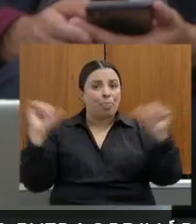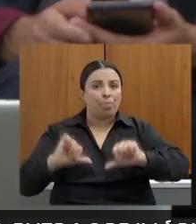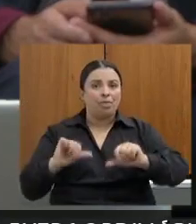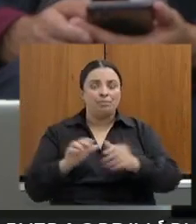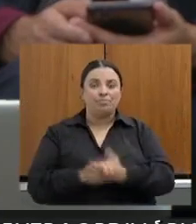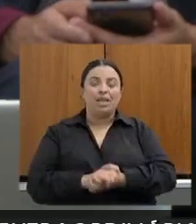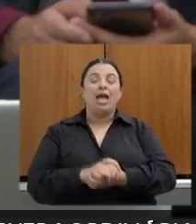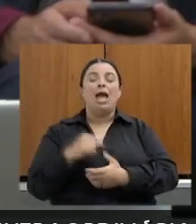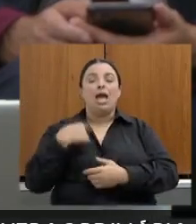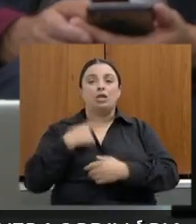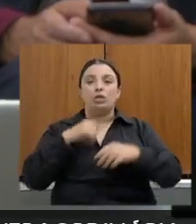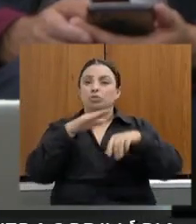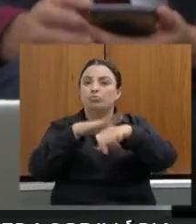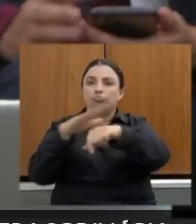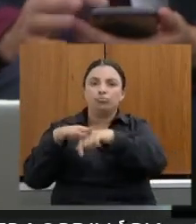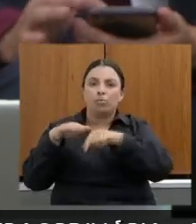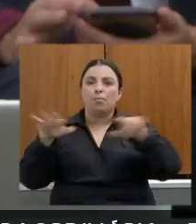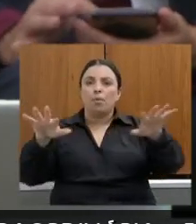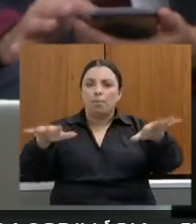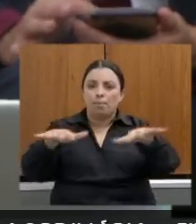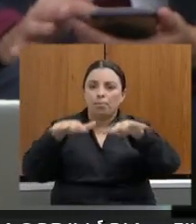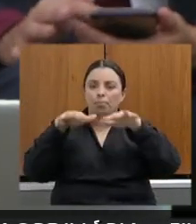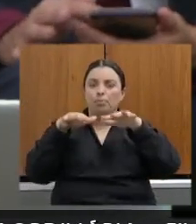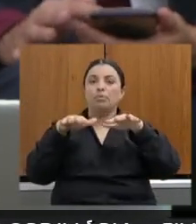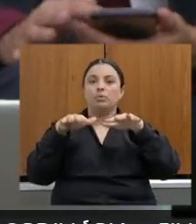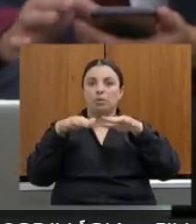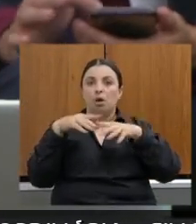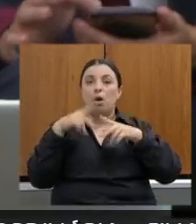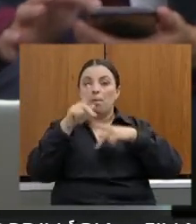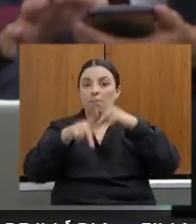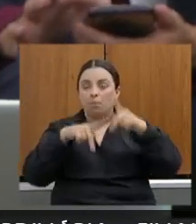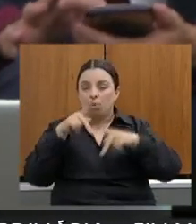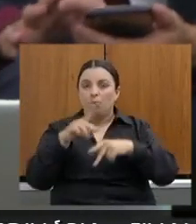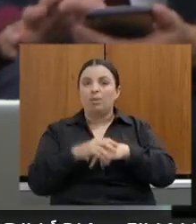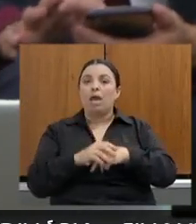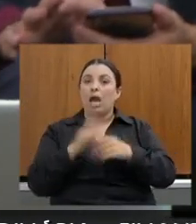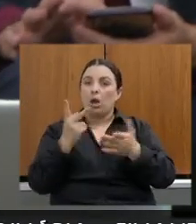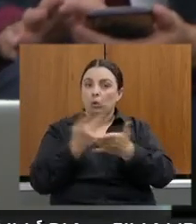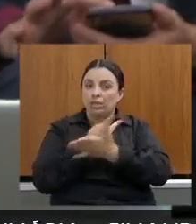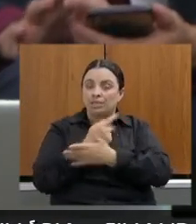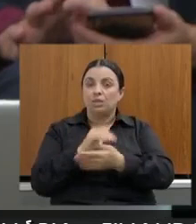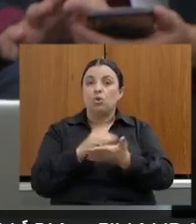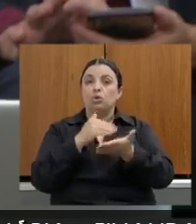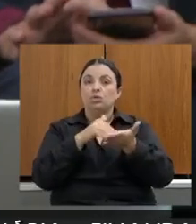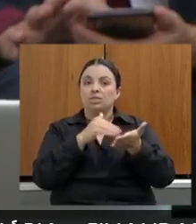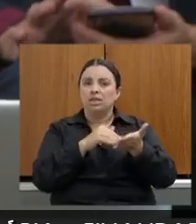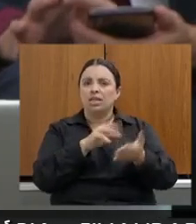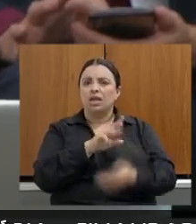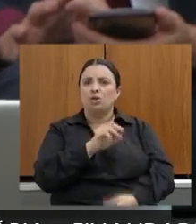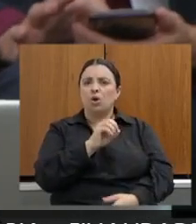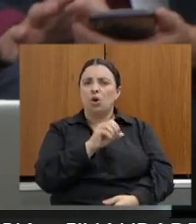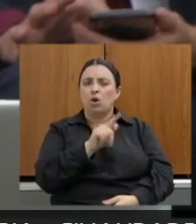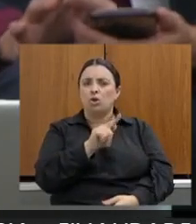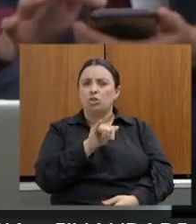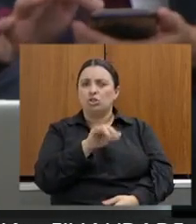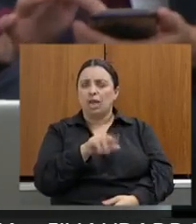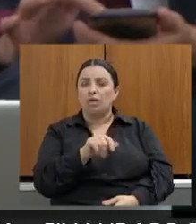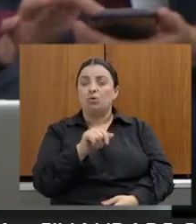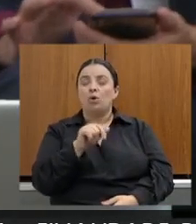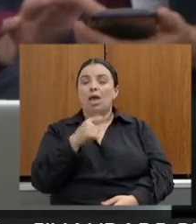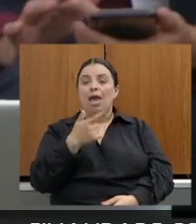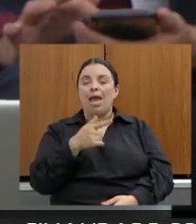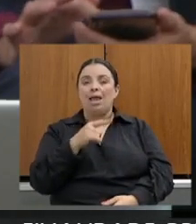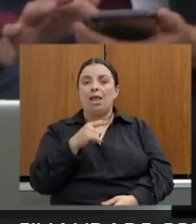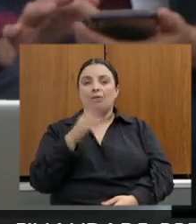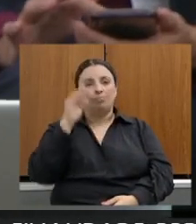pública foi realizada e o secretário Rogério Greco e o Doutor Jefferson Bottero abortou o fechamento essas unidades